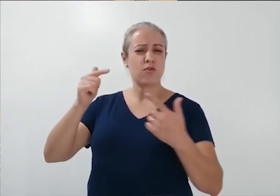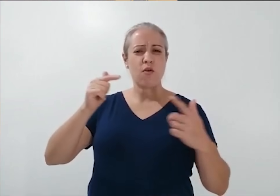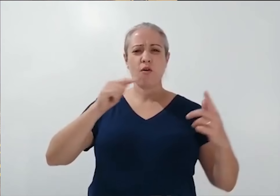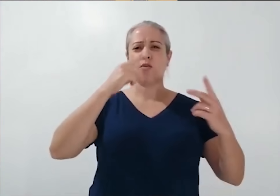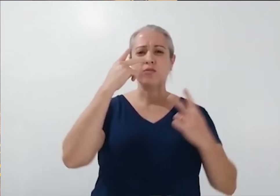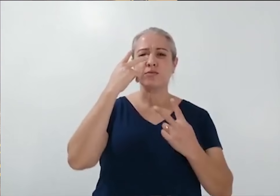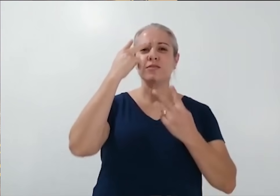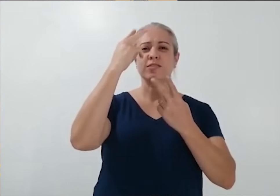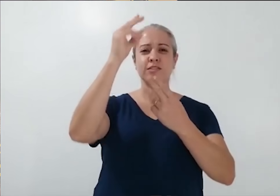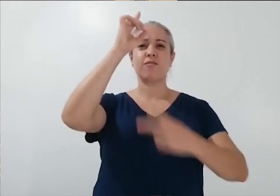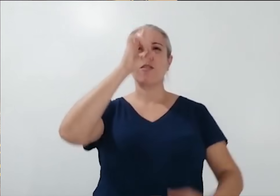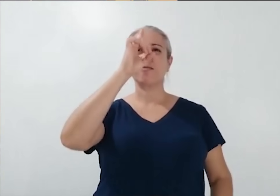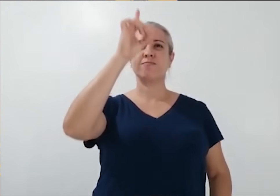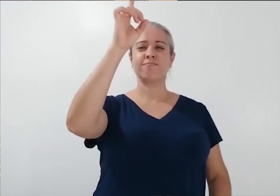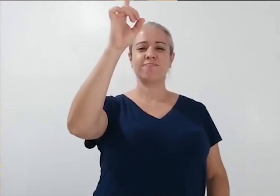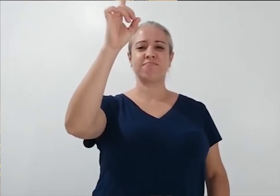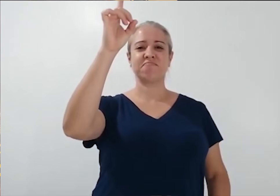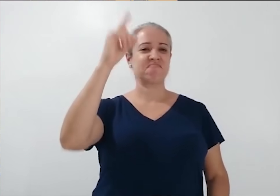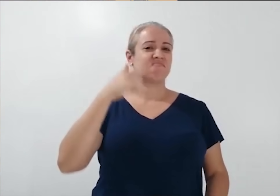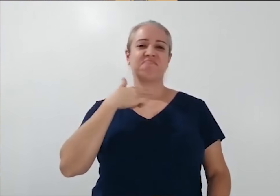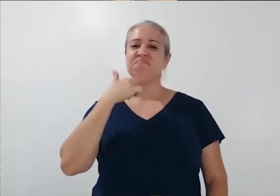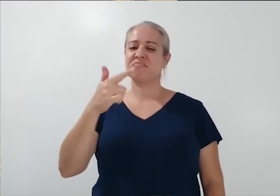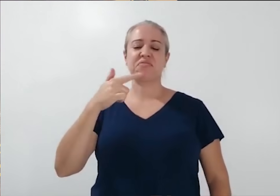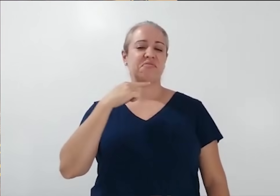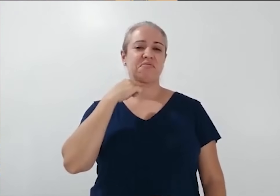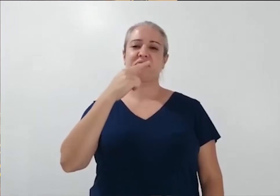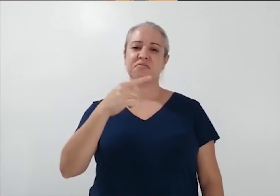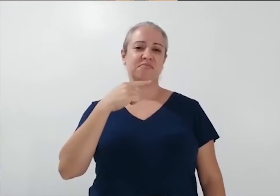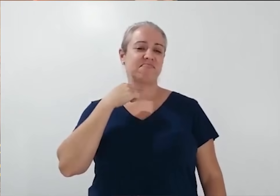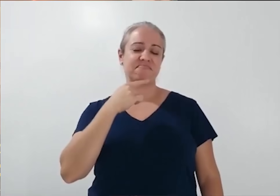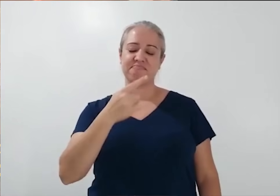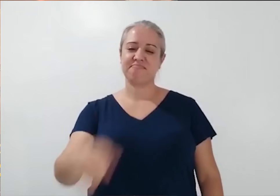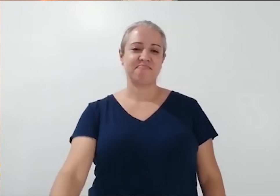Outro Deus como o Senhor é,